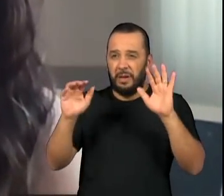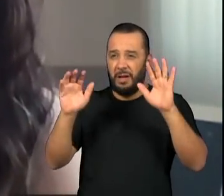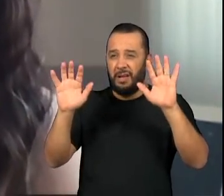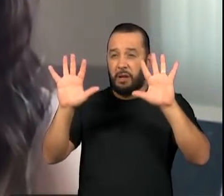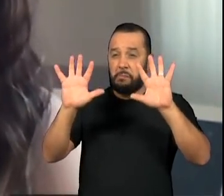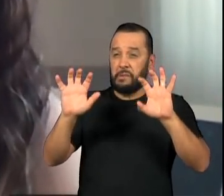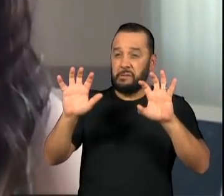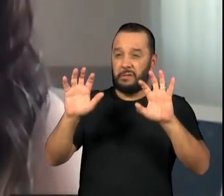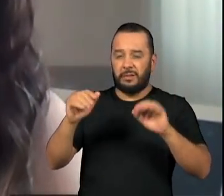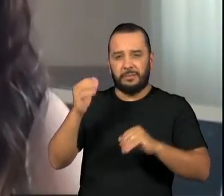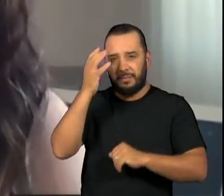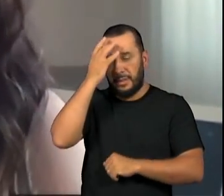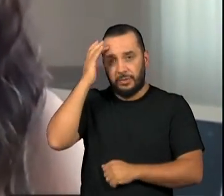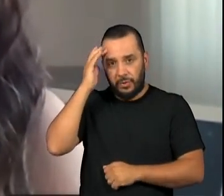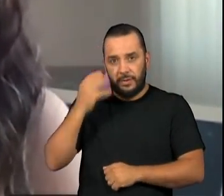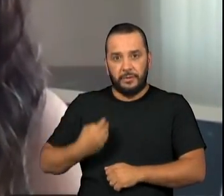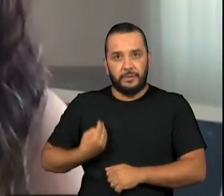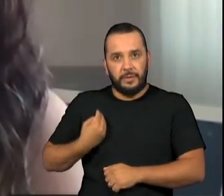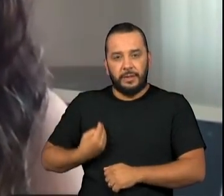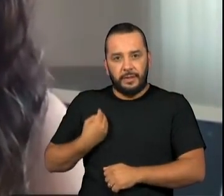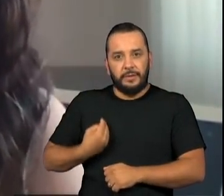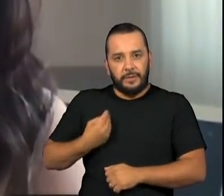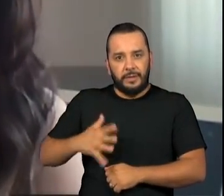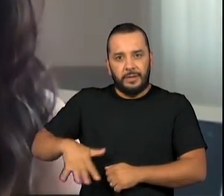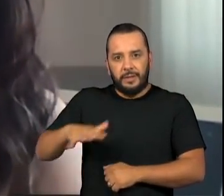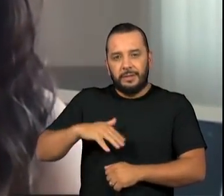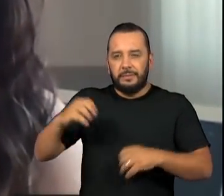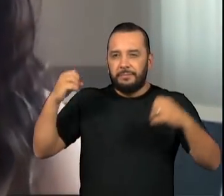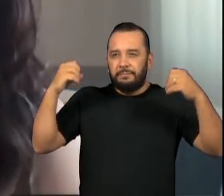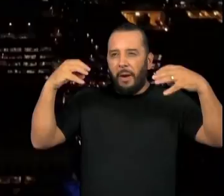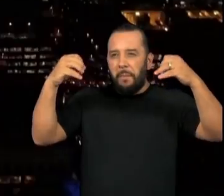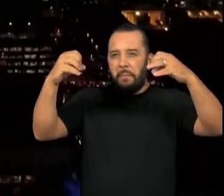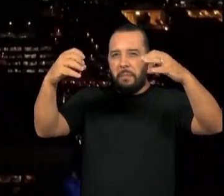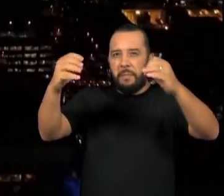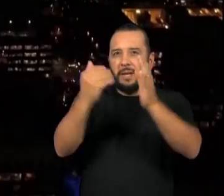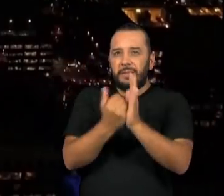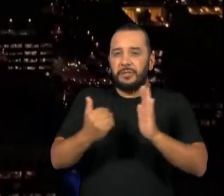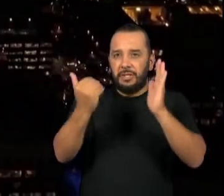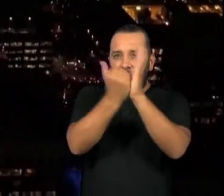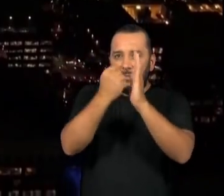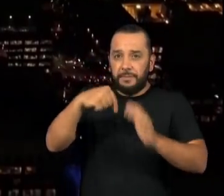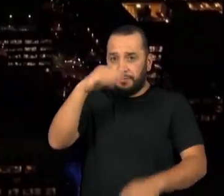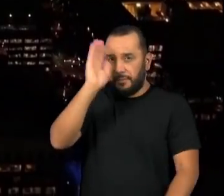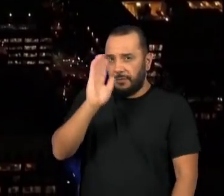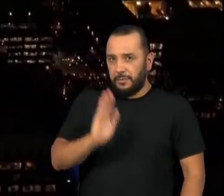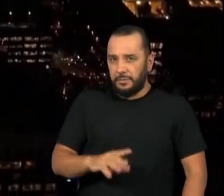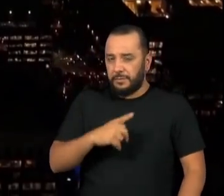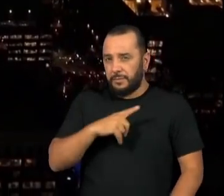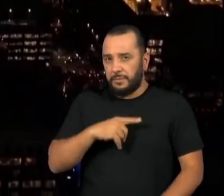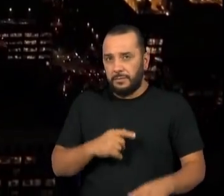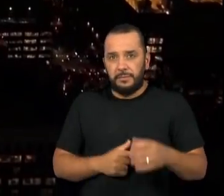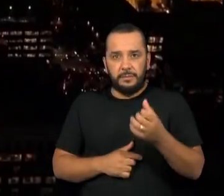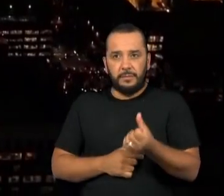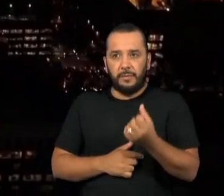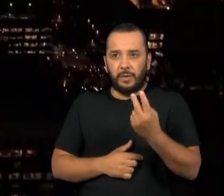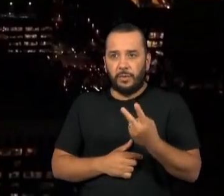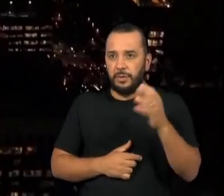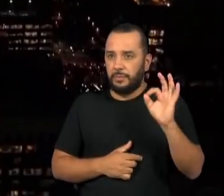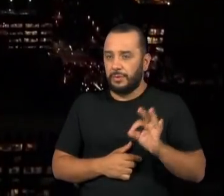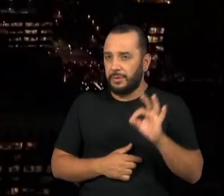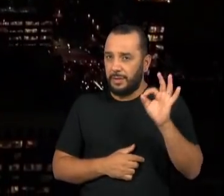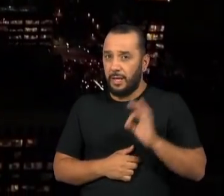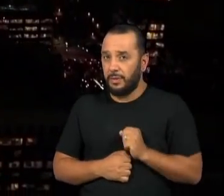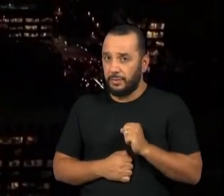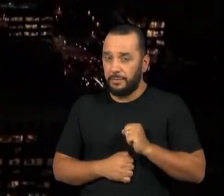pessoas vivem em áreas afetadas pela poluição luminosa. No Brasil, esse número estaria em torno de 62%,